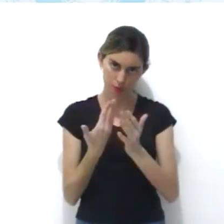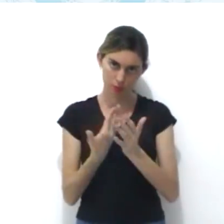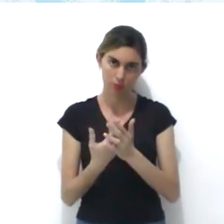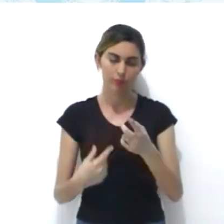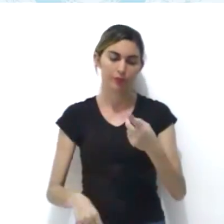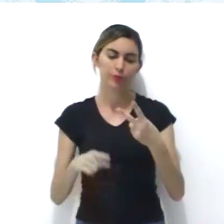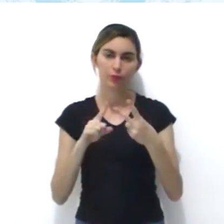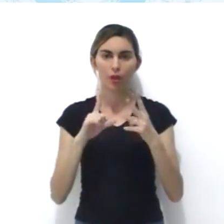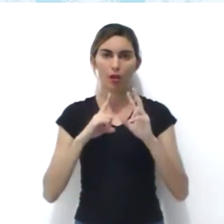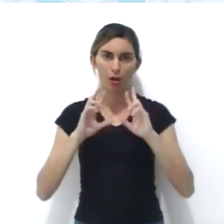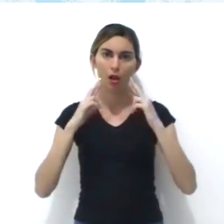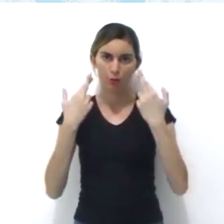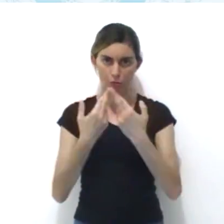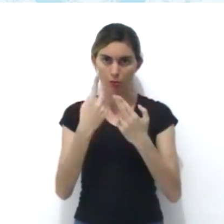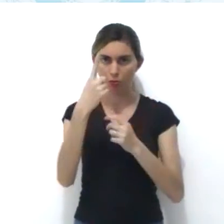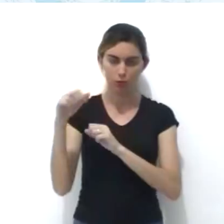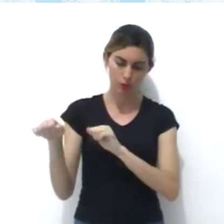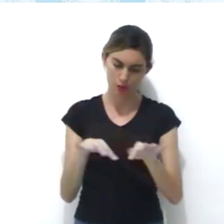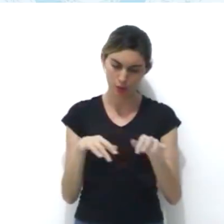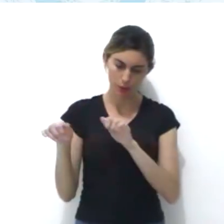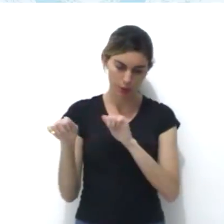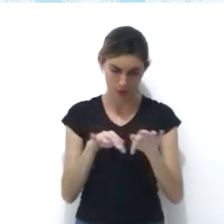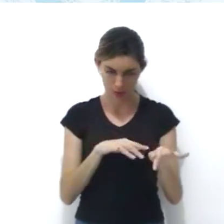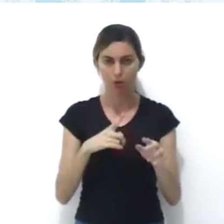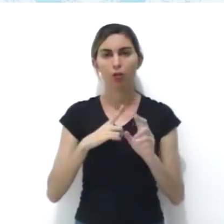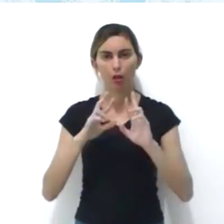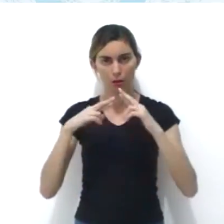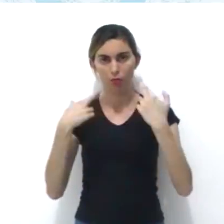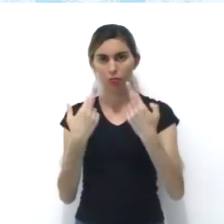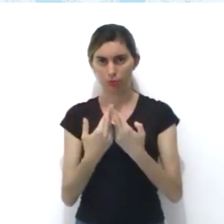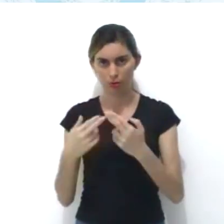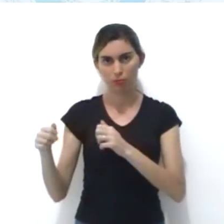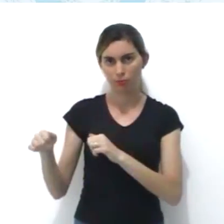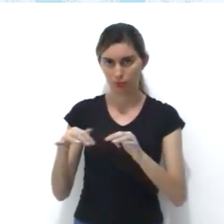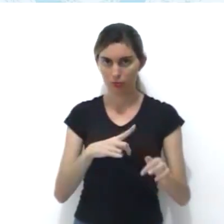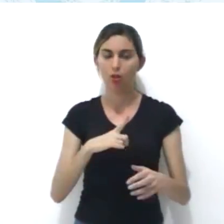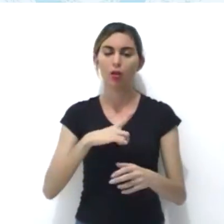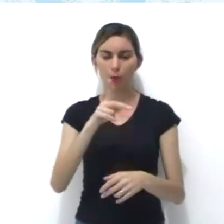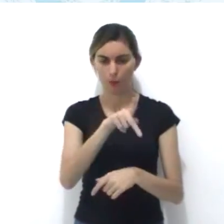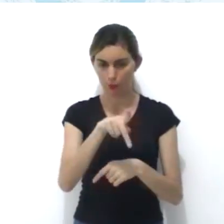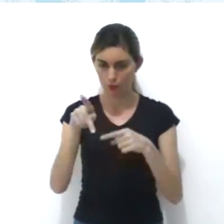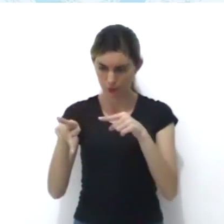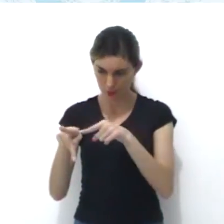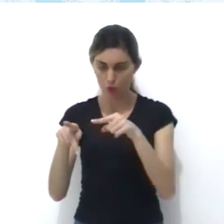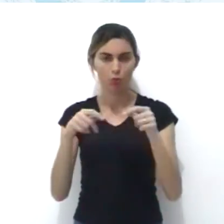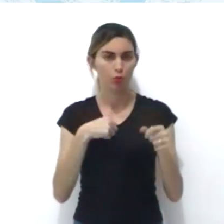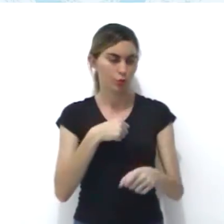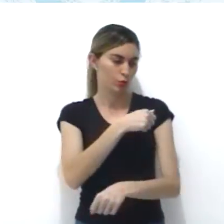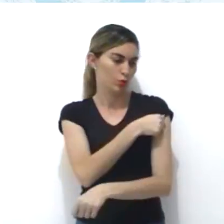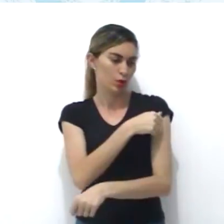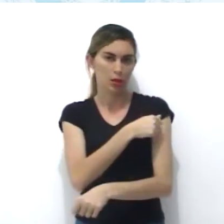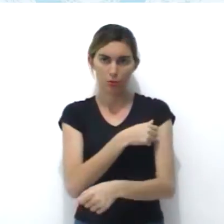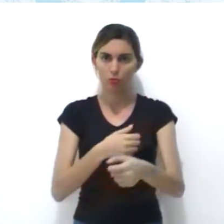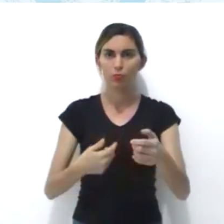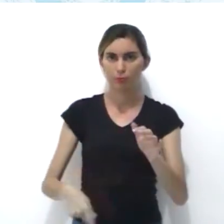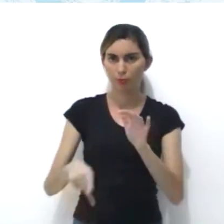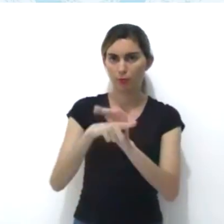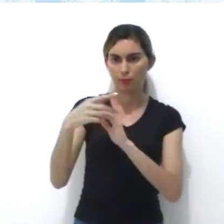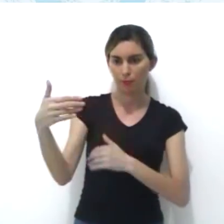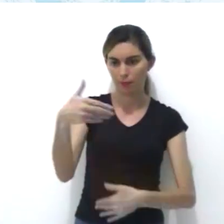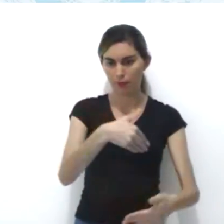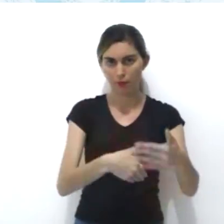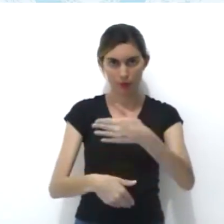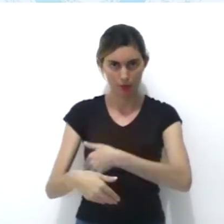escola. Eles têm reuniões semanais. Então, a reunião semanal, existe o professor, existem os alunos, eles são